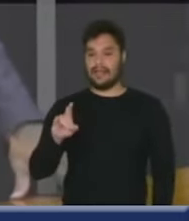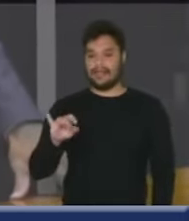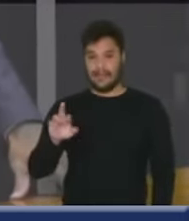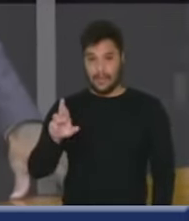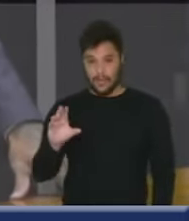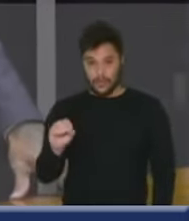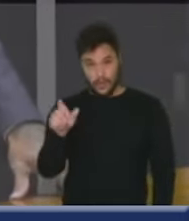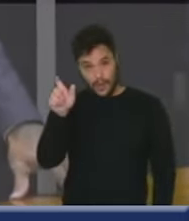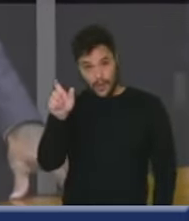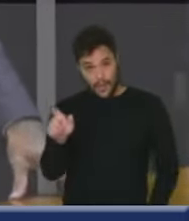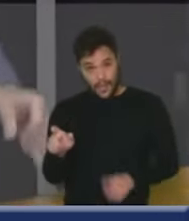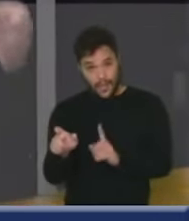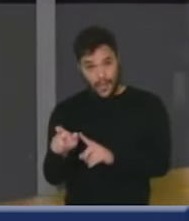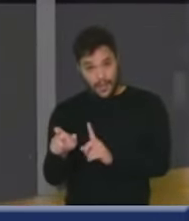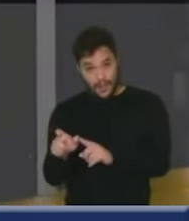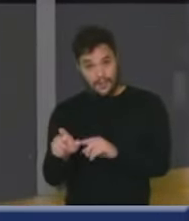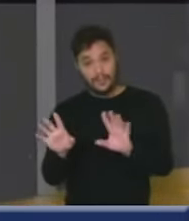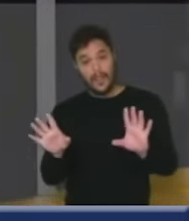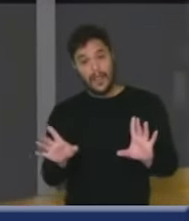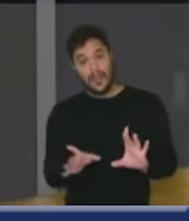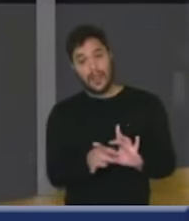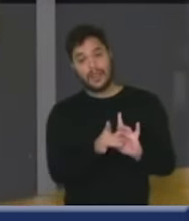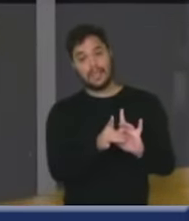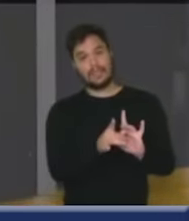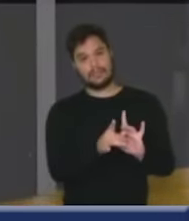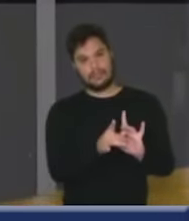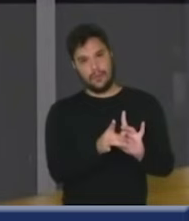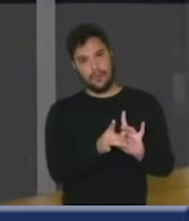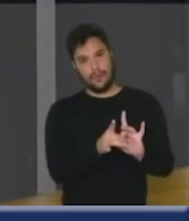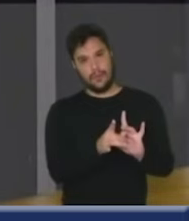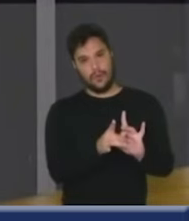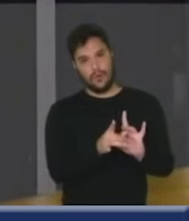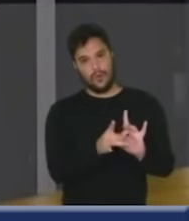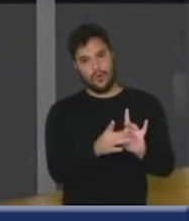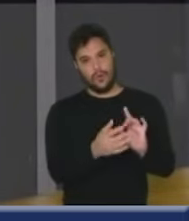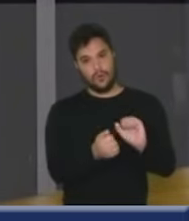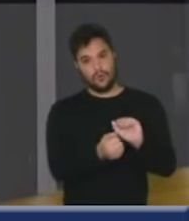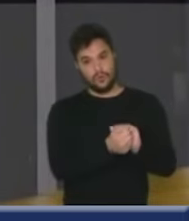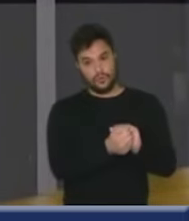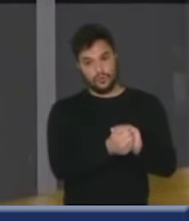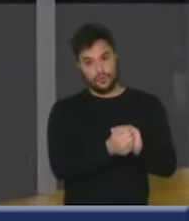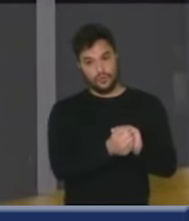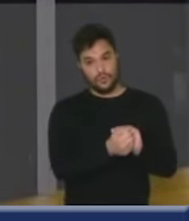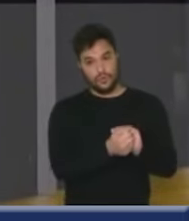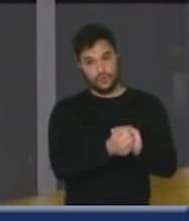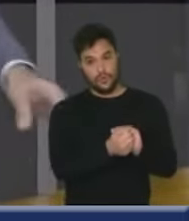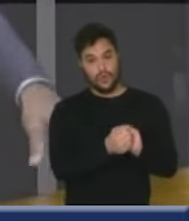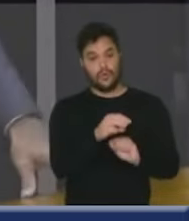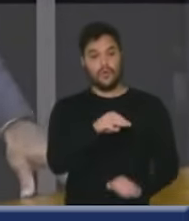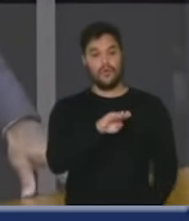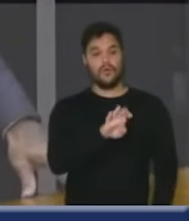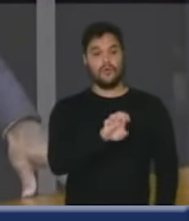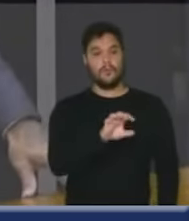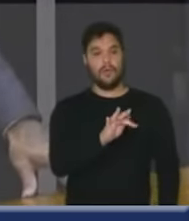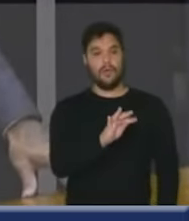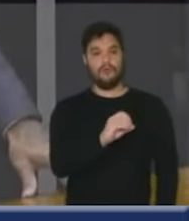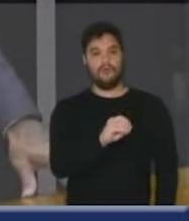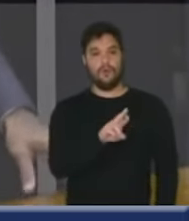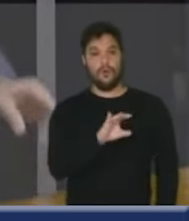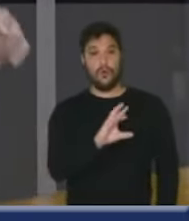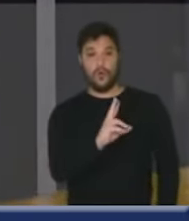relação profunda com a milícia de Belford Roxo da Baixada Fluminense